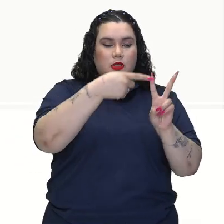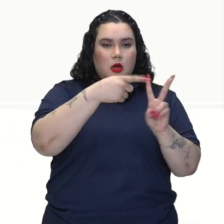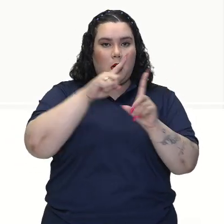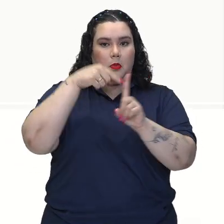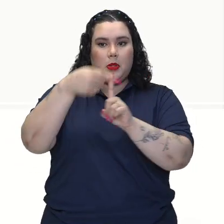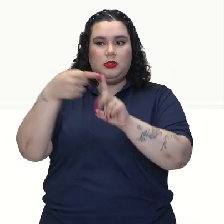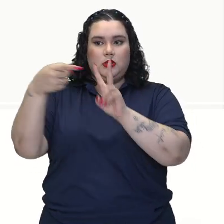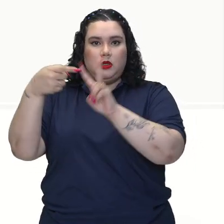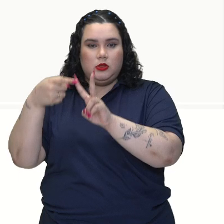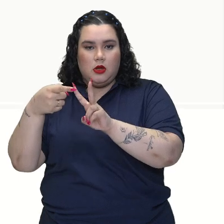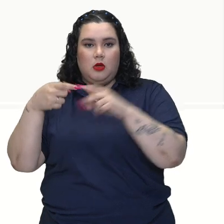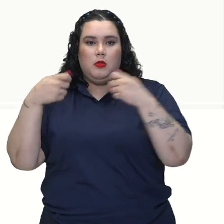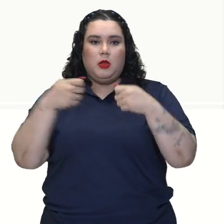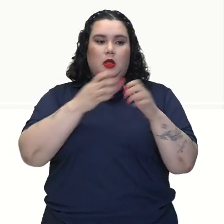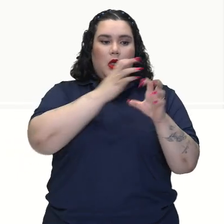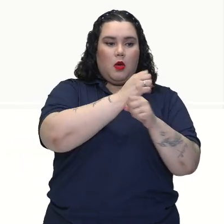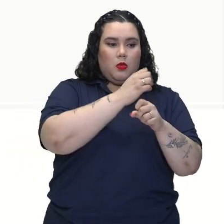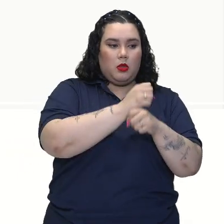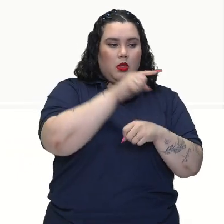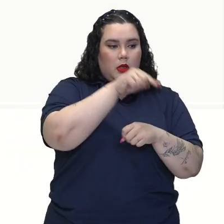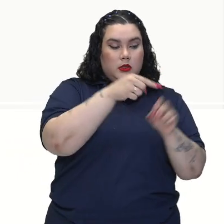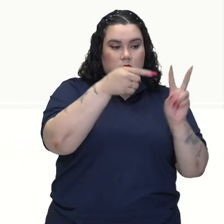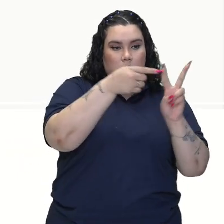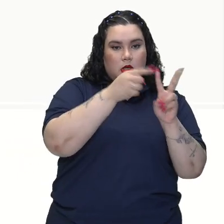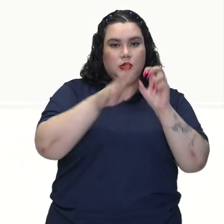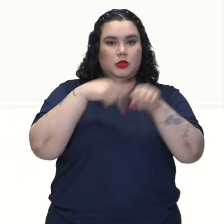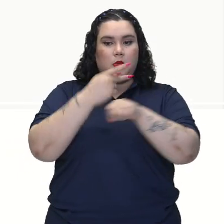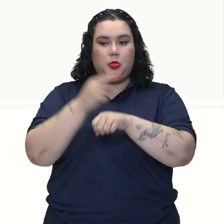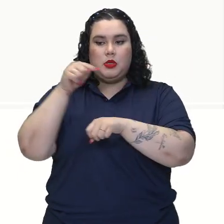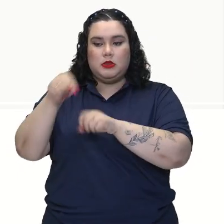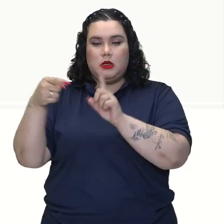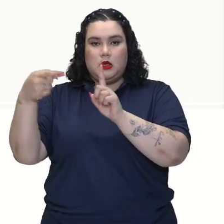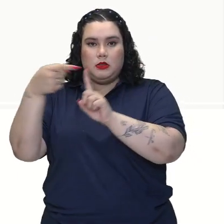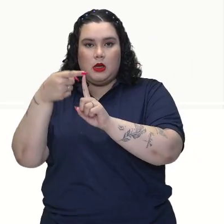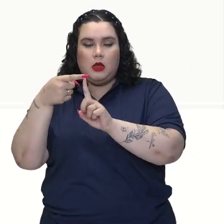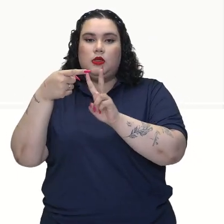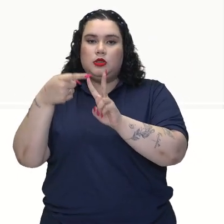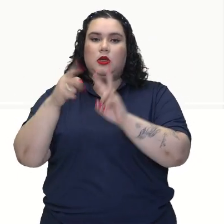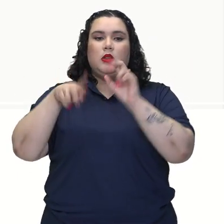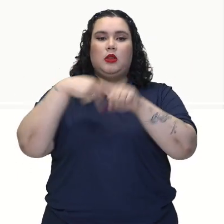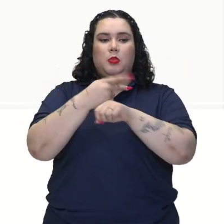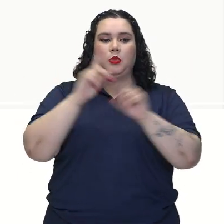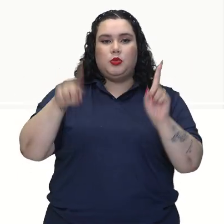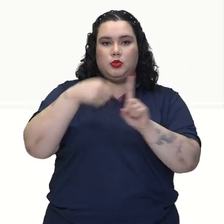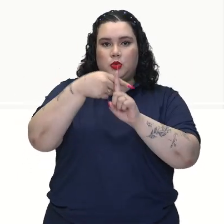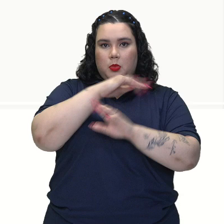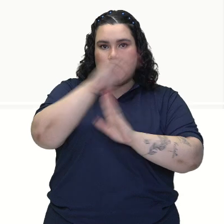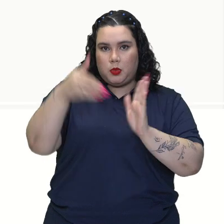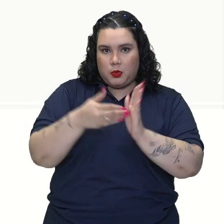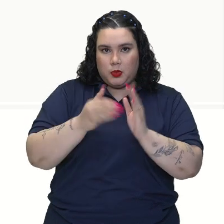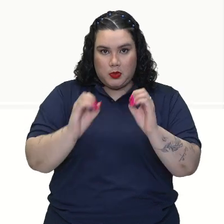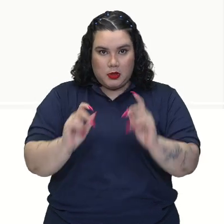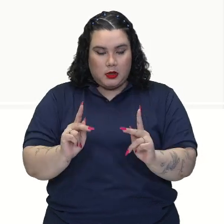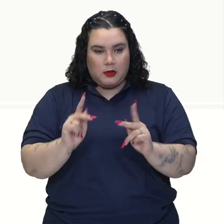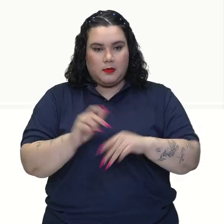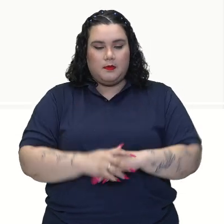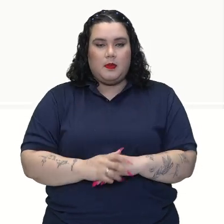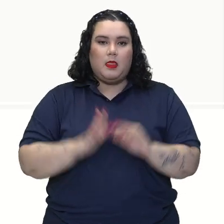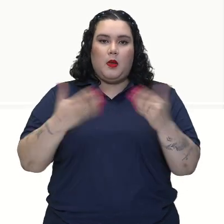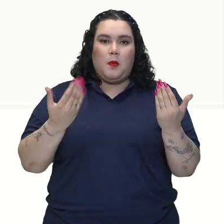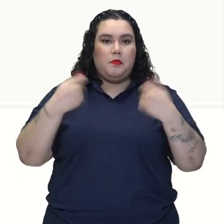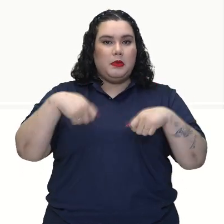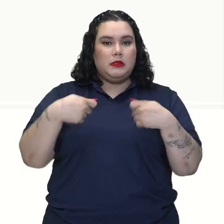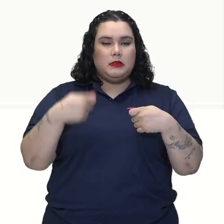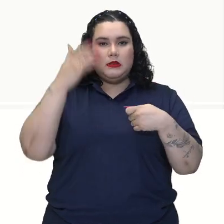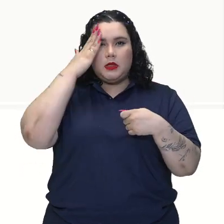de um, vou calcular a raiz do outro e depois eu irei somar, beleza? Então, eu tenho que ter bem